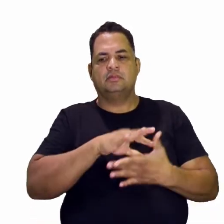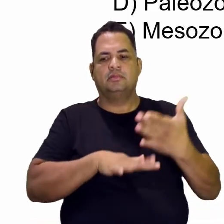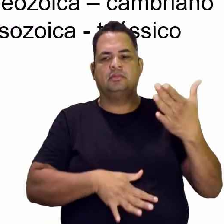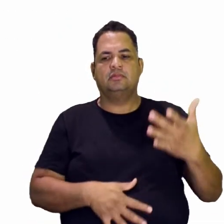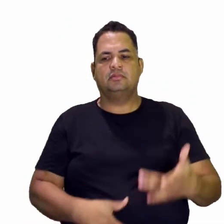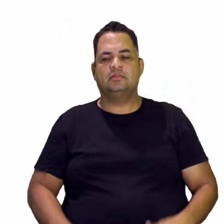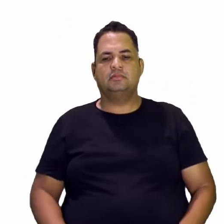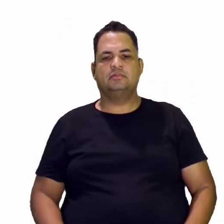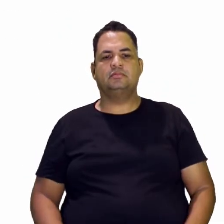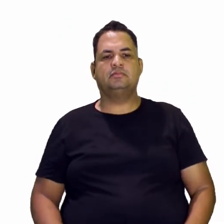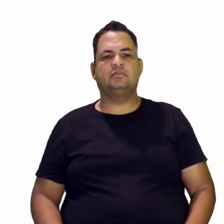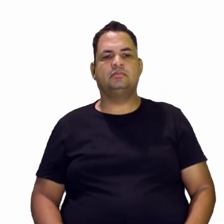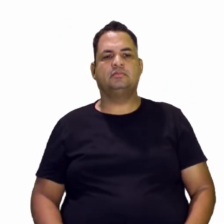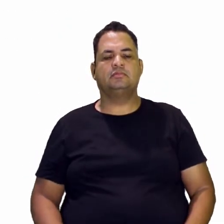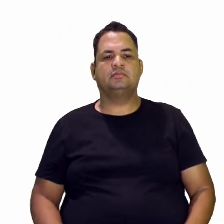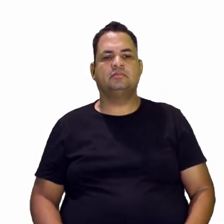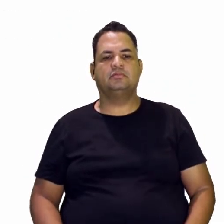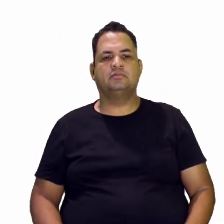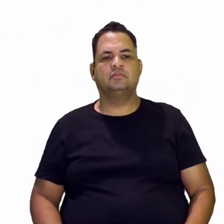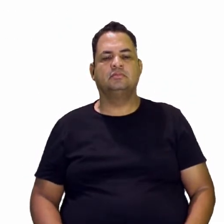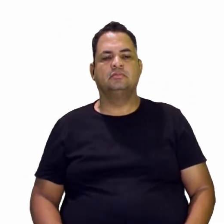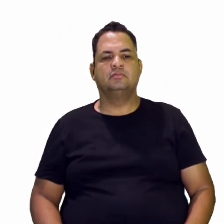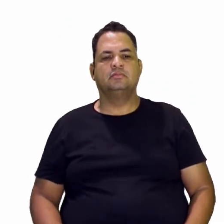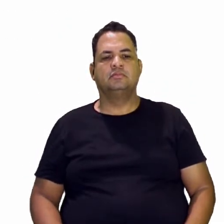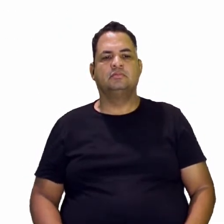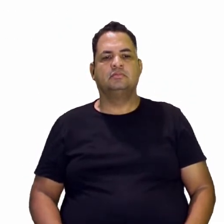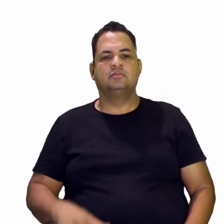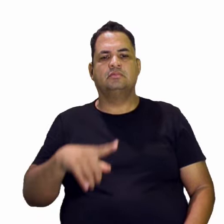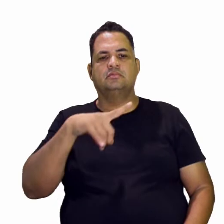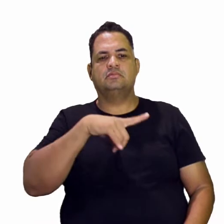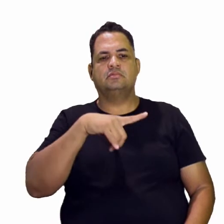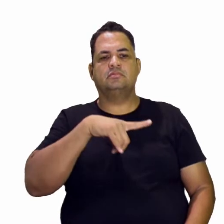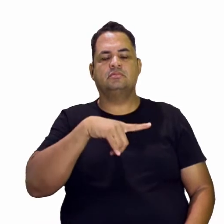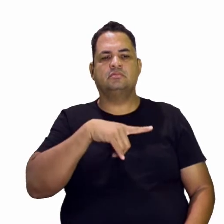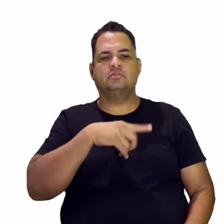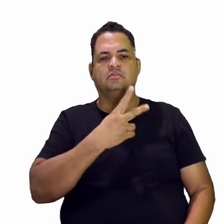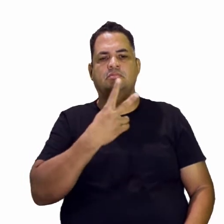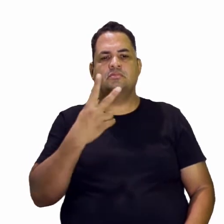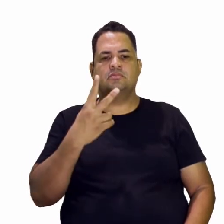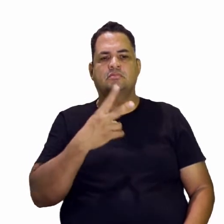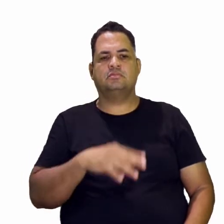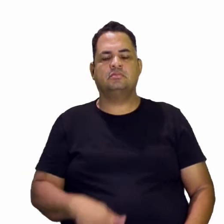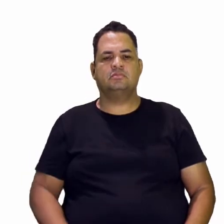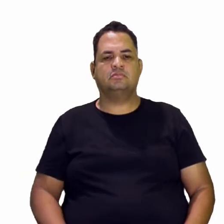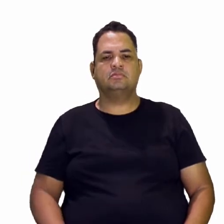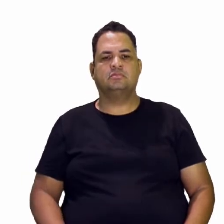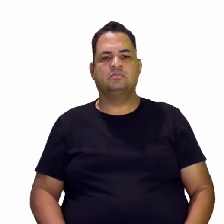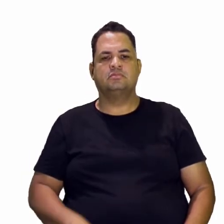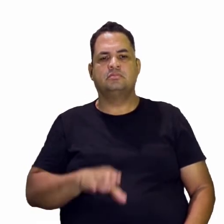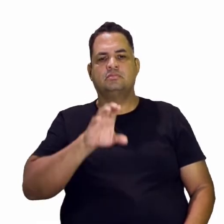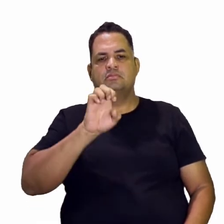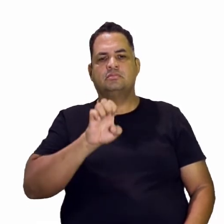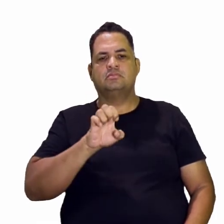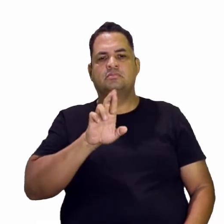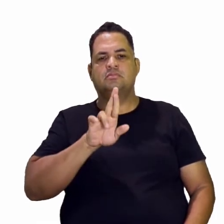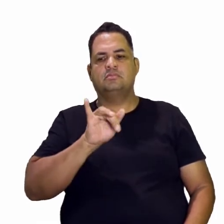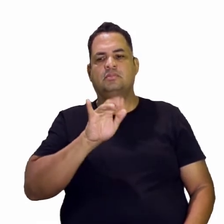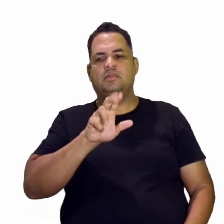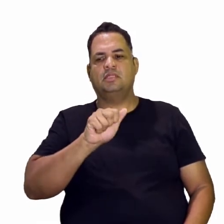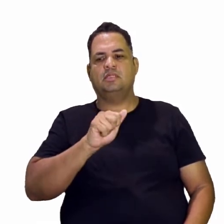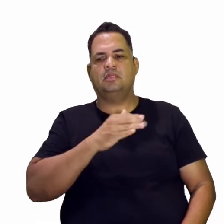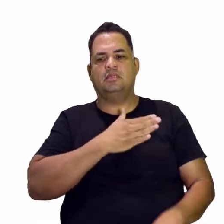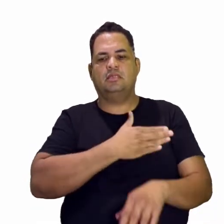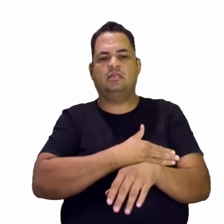lá. Aí na letra A você tem era, todas essas aqui são eras, né? Tudo